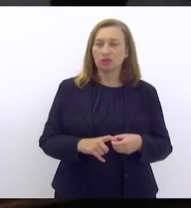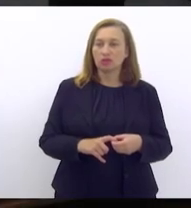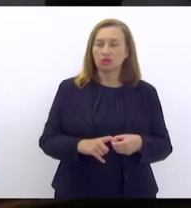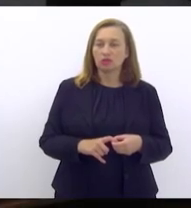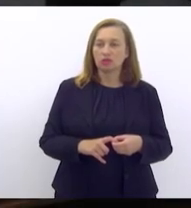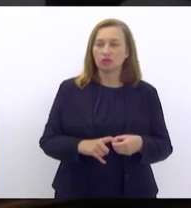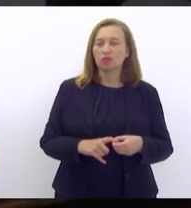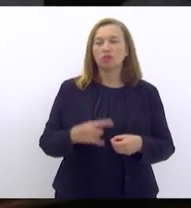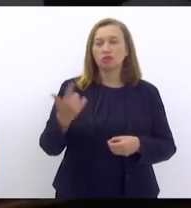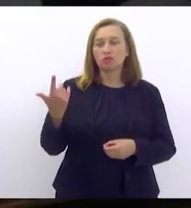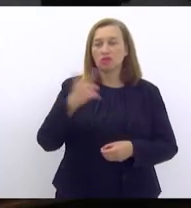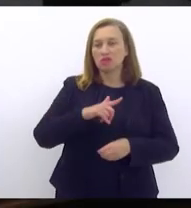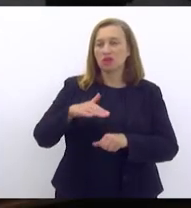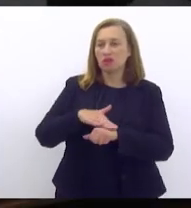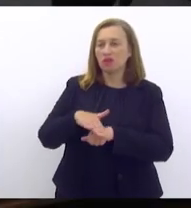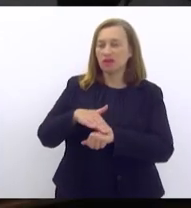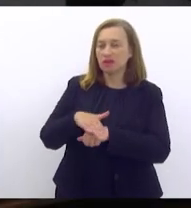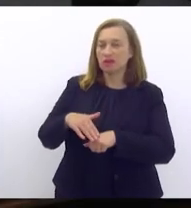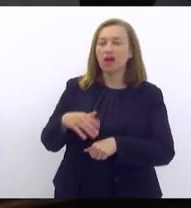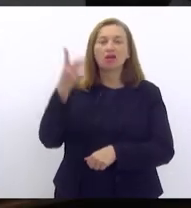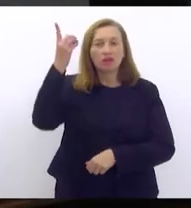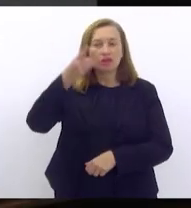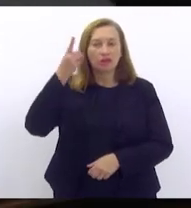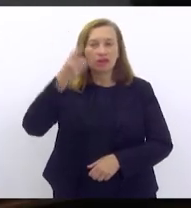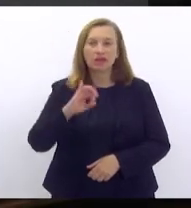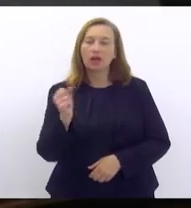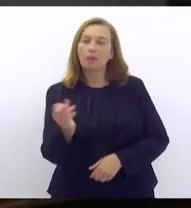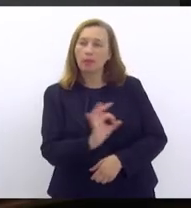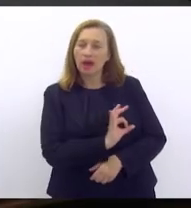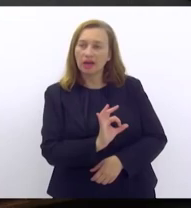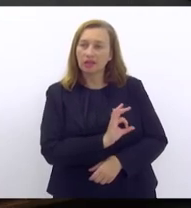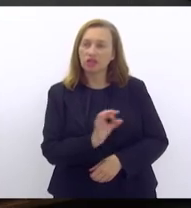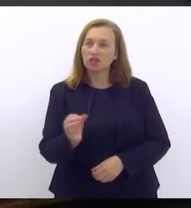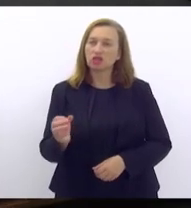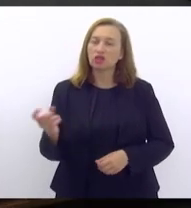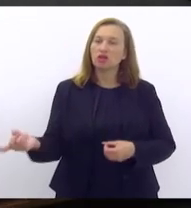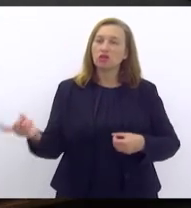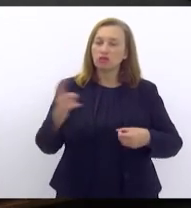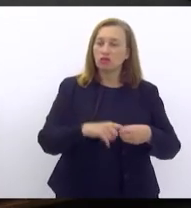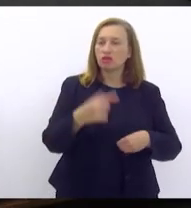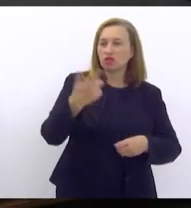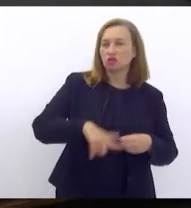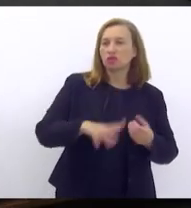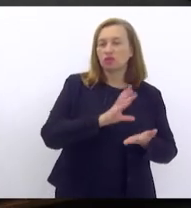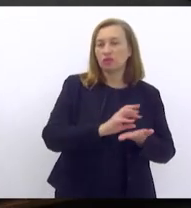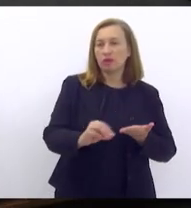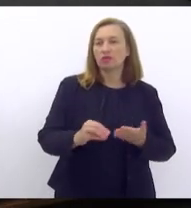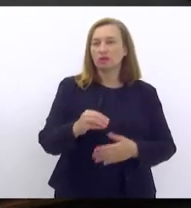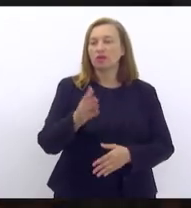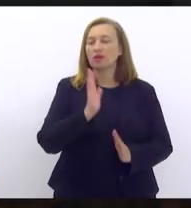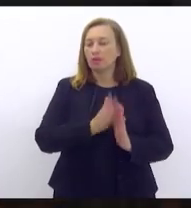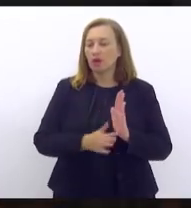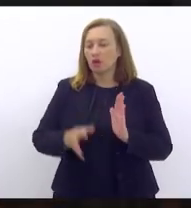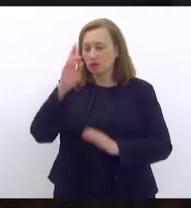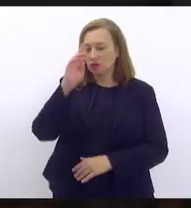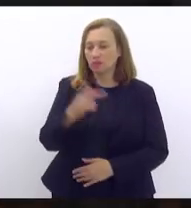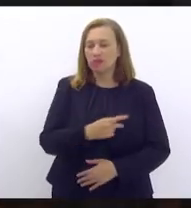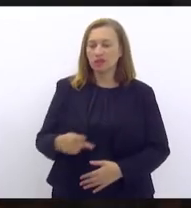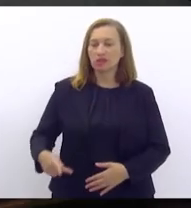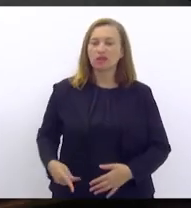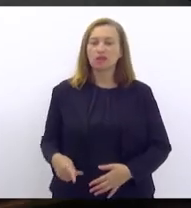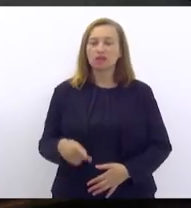tiver o contato e a autorização da deputada Marta, a gente republica e traz novamente. Pela ordem, presidente. Deputado Paul